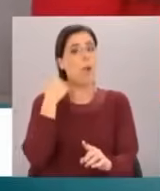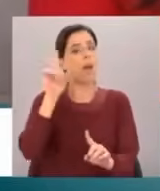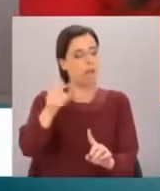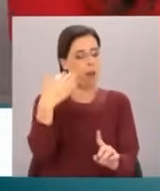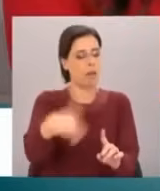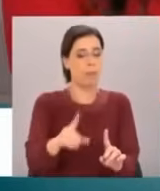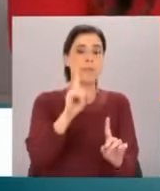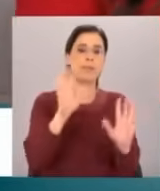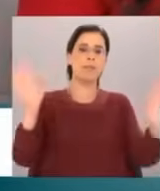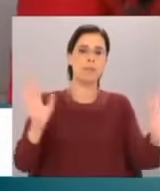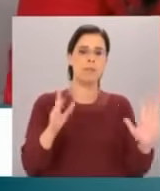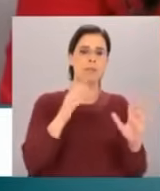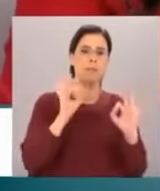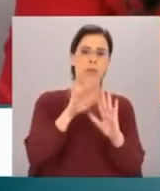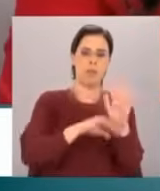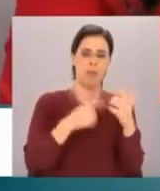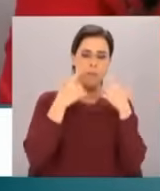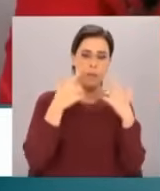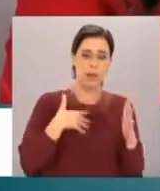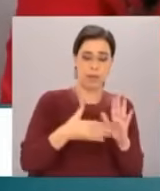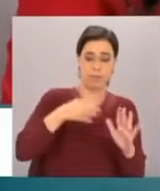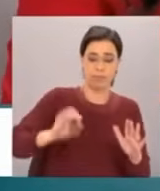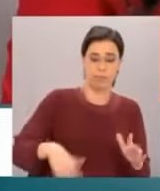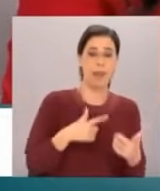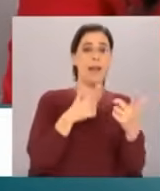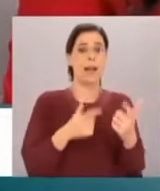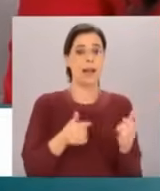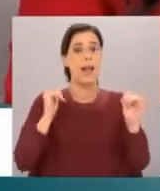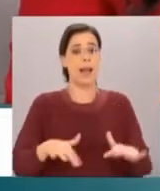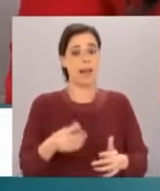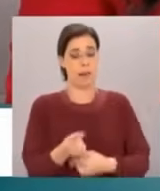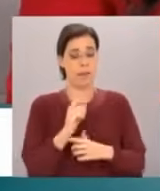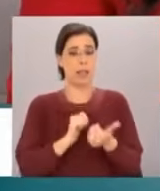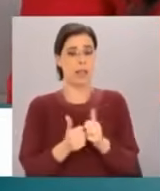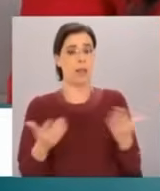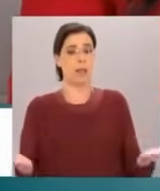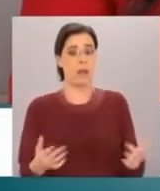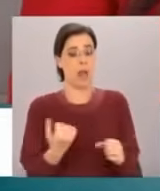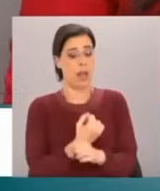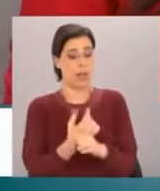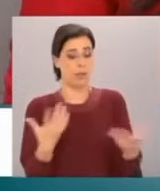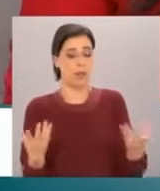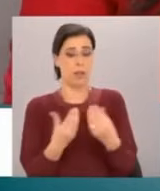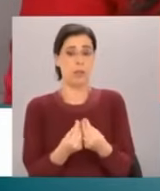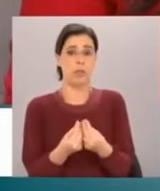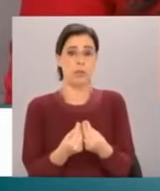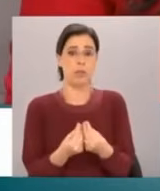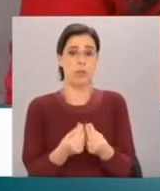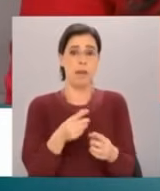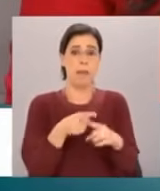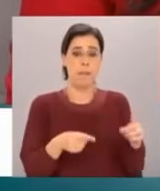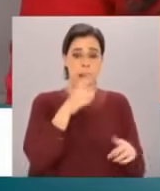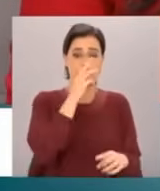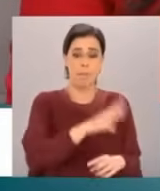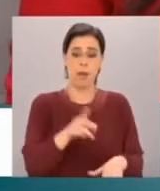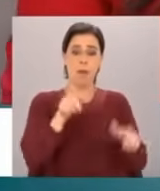no bloco alguma coisa que o que é no seu programa Quero ir à caça quer acabar com a pesca desportiva temos Vale atividades junto ao juntas que cerca